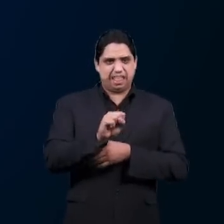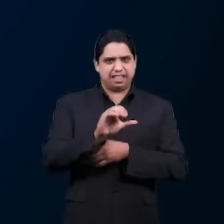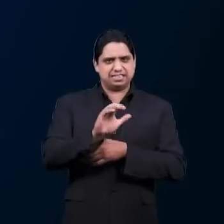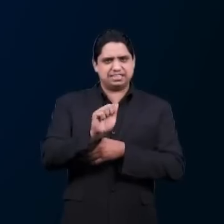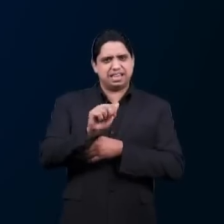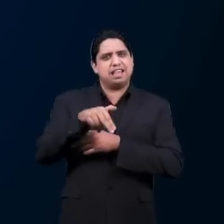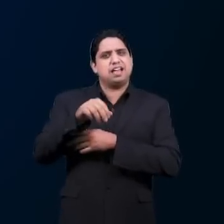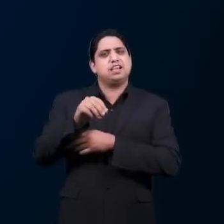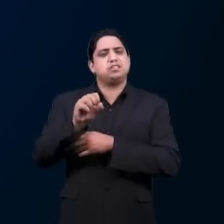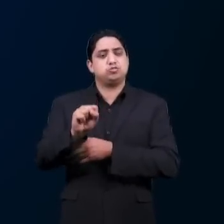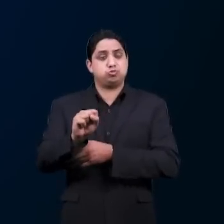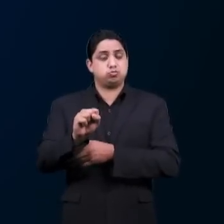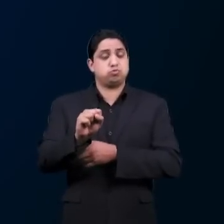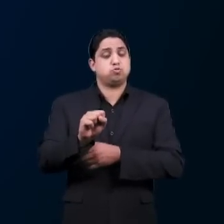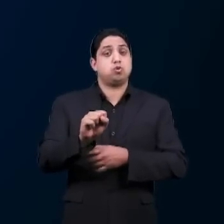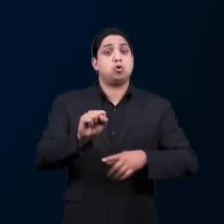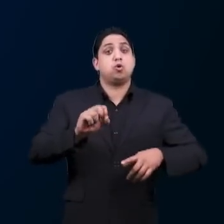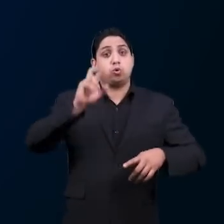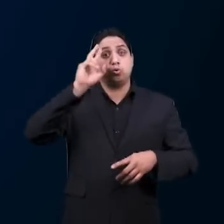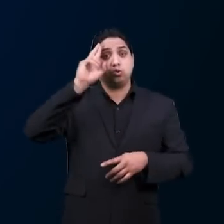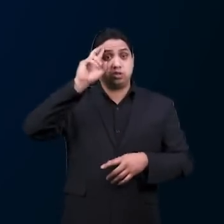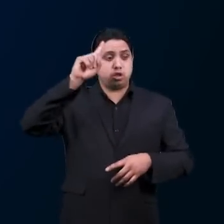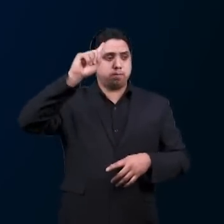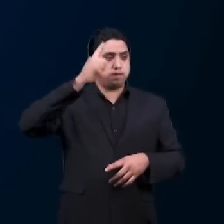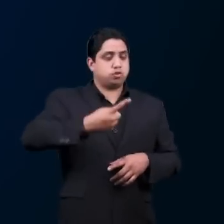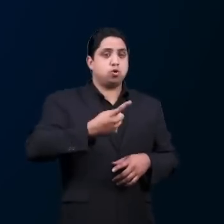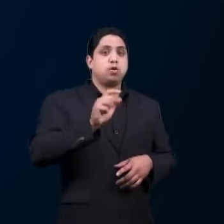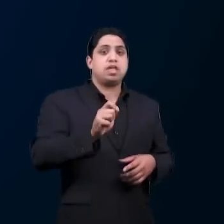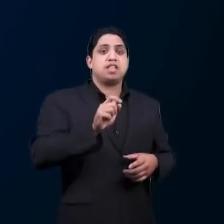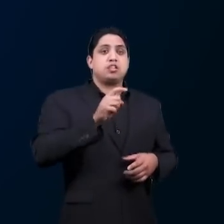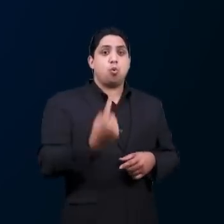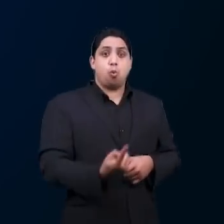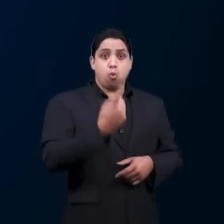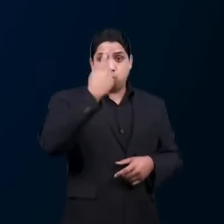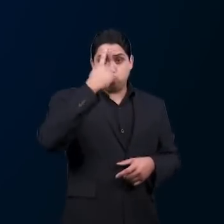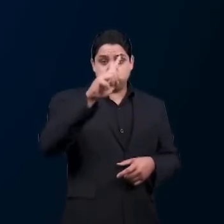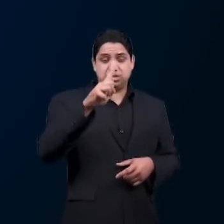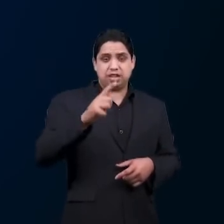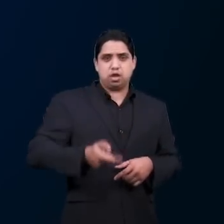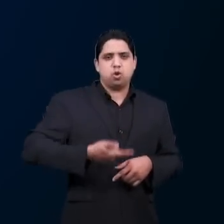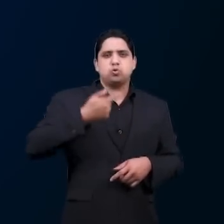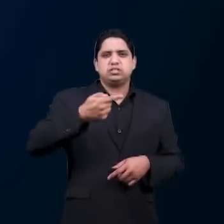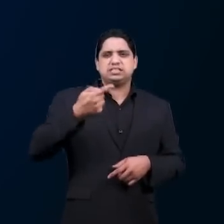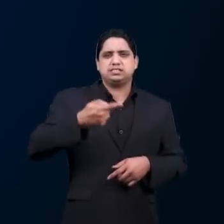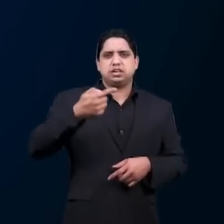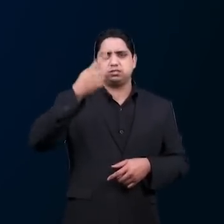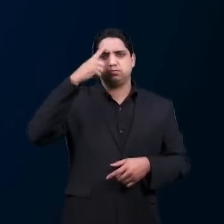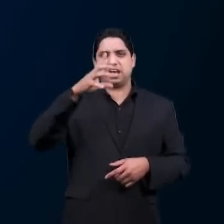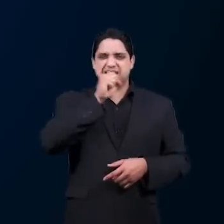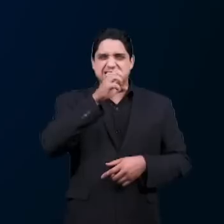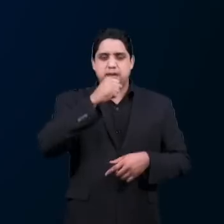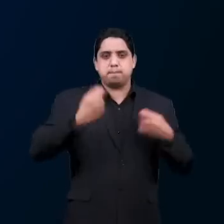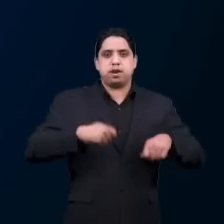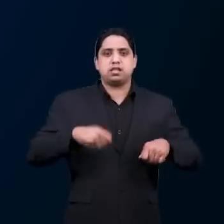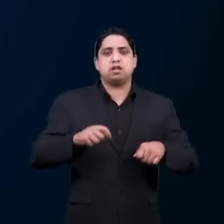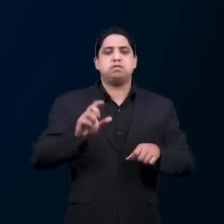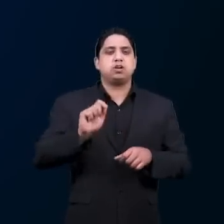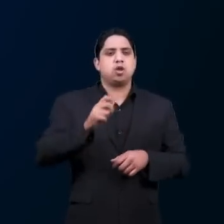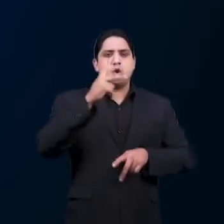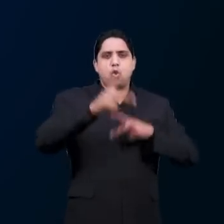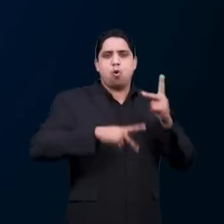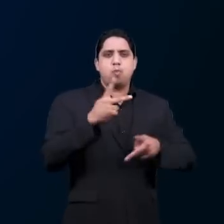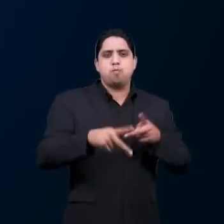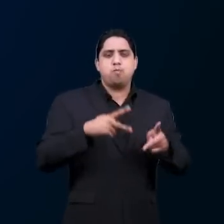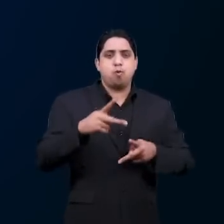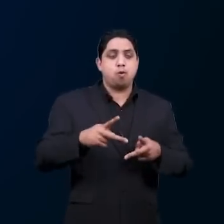que o povo consagrasse ao Senhor um dia da semana, que foi o 7º dia, o sábado de descanso. Neste dia o povo deveria se achegar